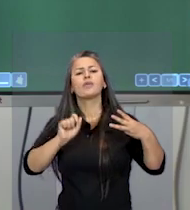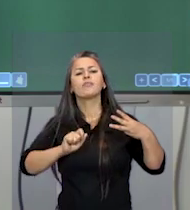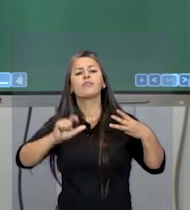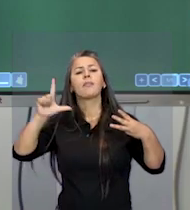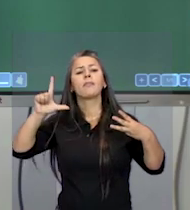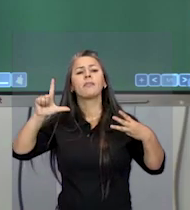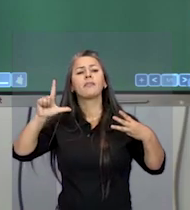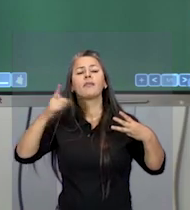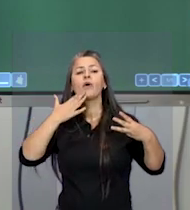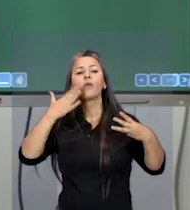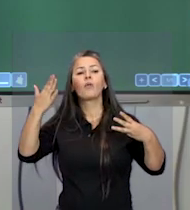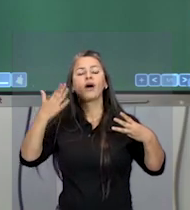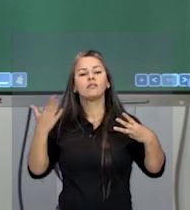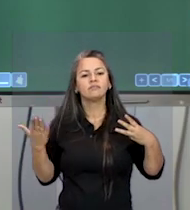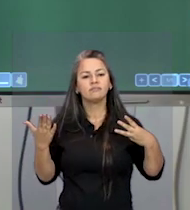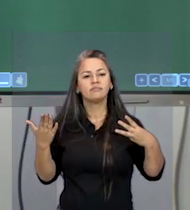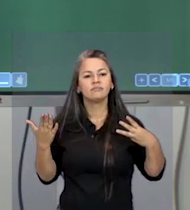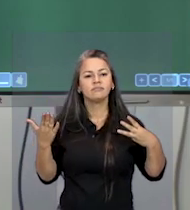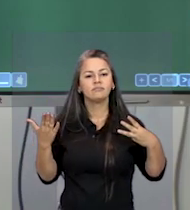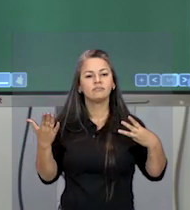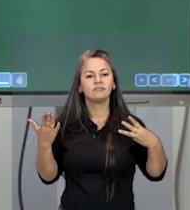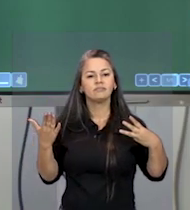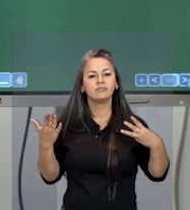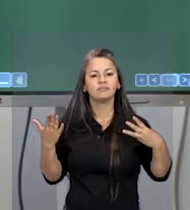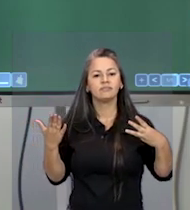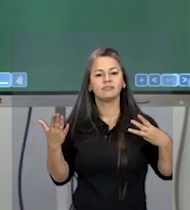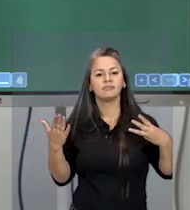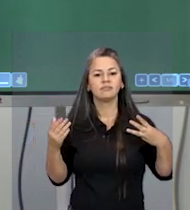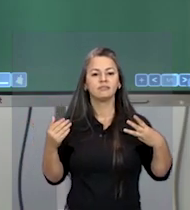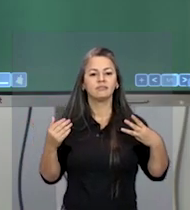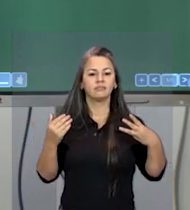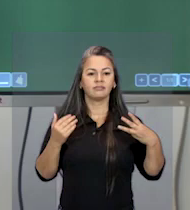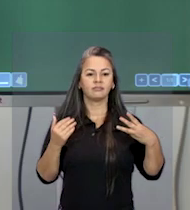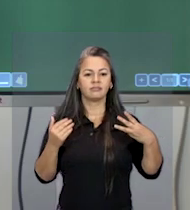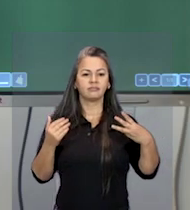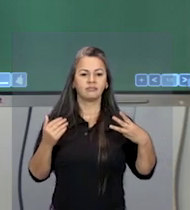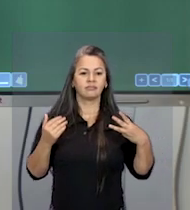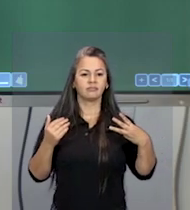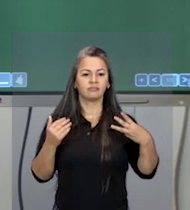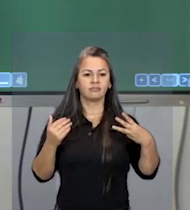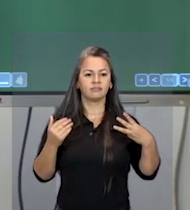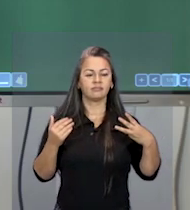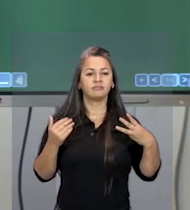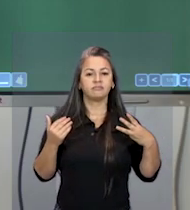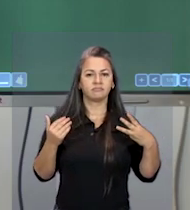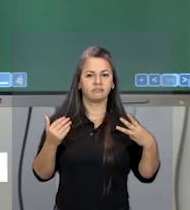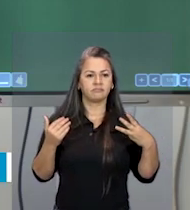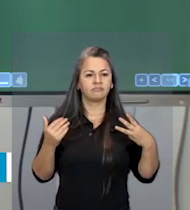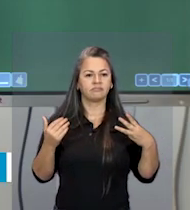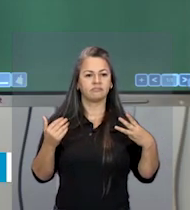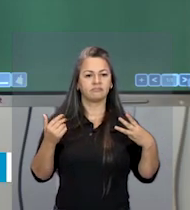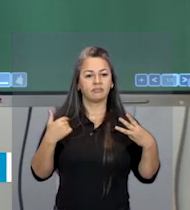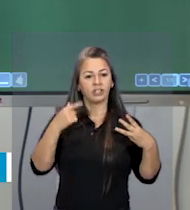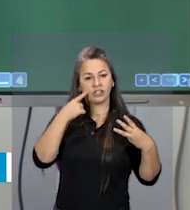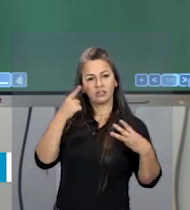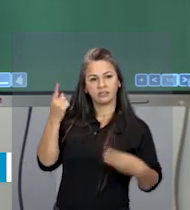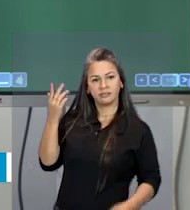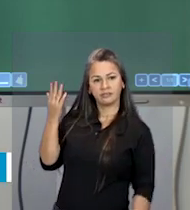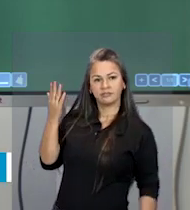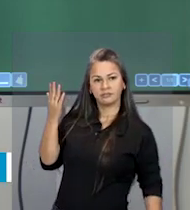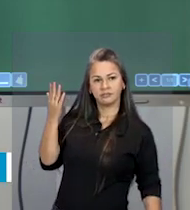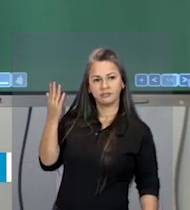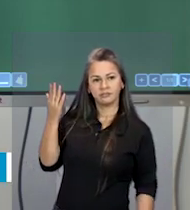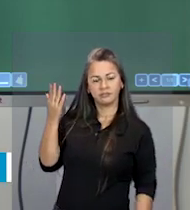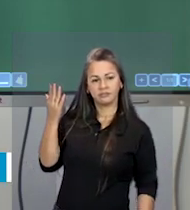perímetro do maior? Então vamos colocar assim, ó, perímetro maior. Então é só usar essa relação e fazer